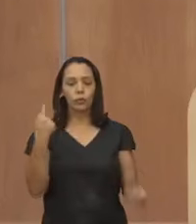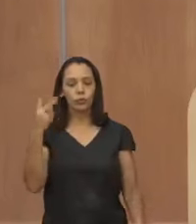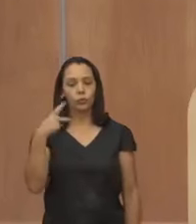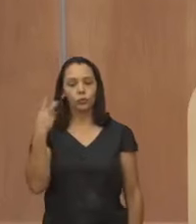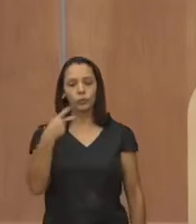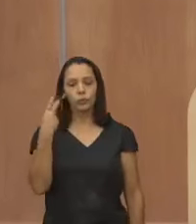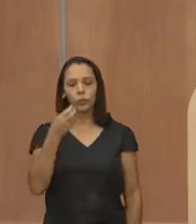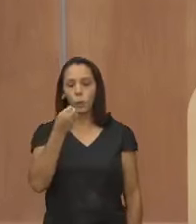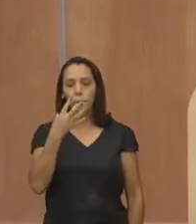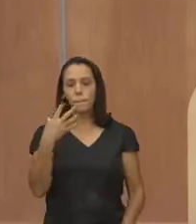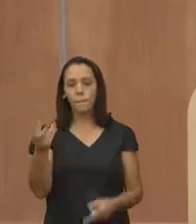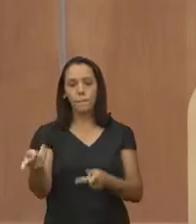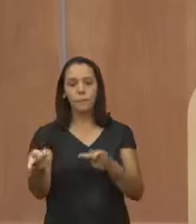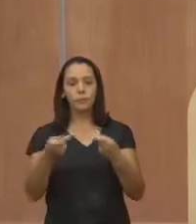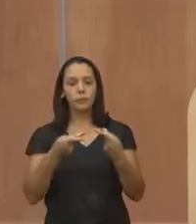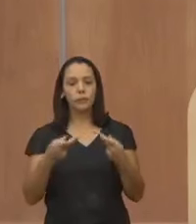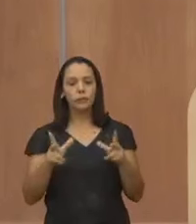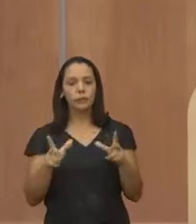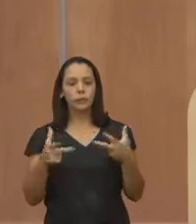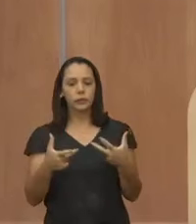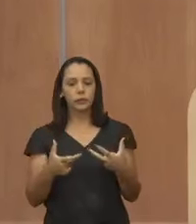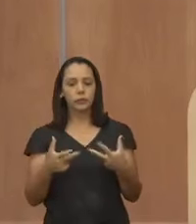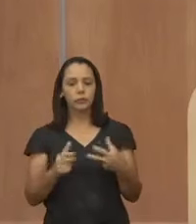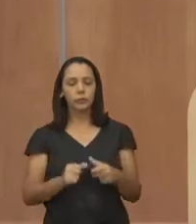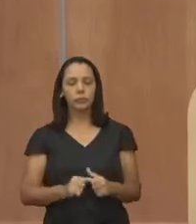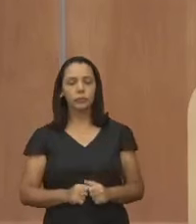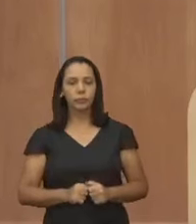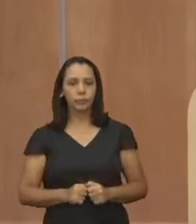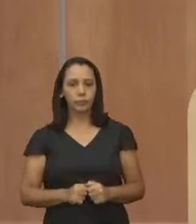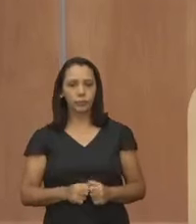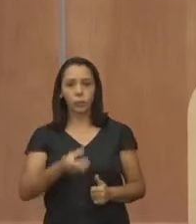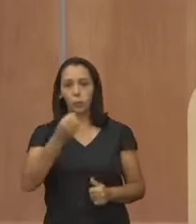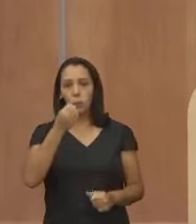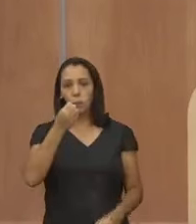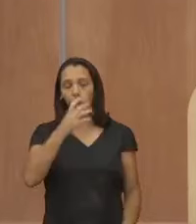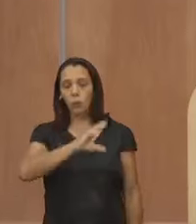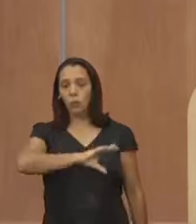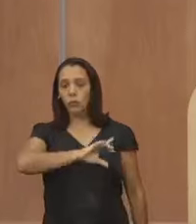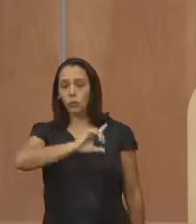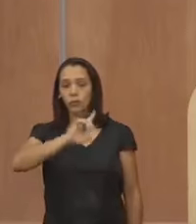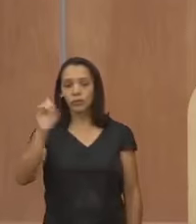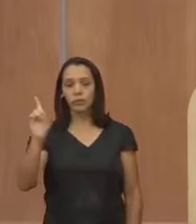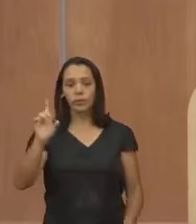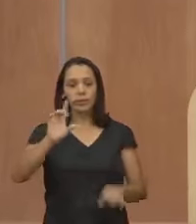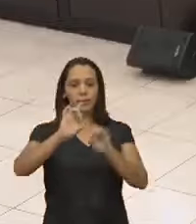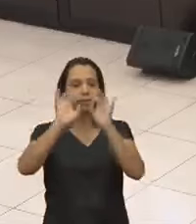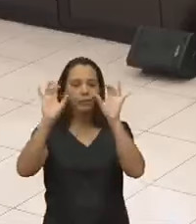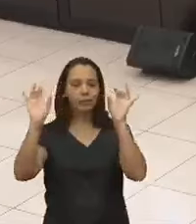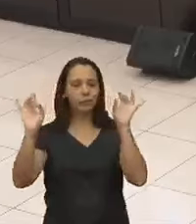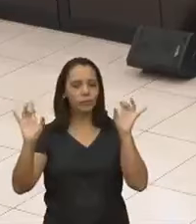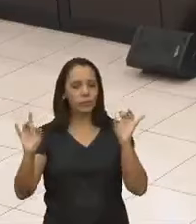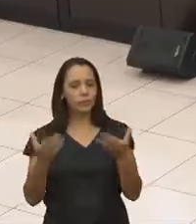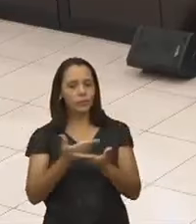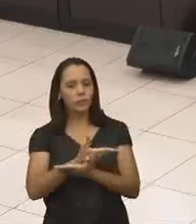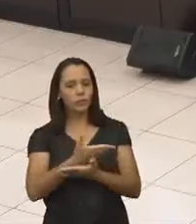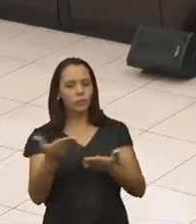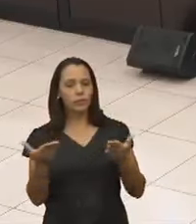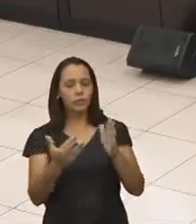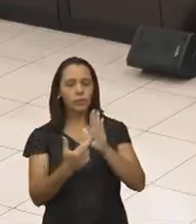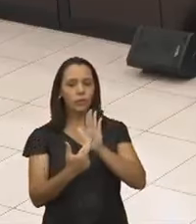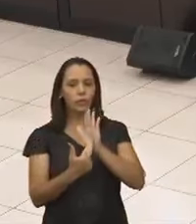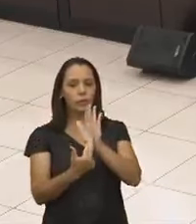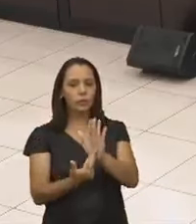bem-vindos a essa Casa Legislativa. E um bom dia especial para nossos representantes aí, para a